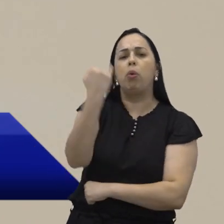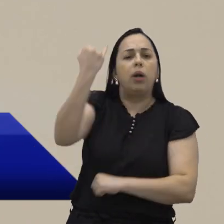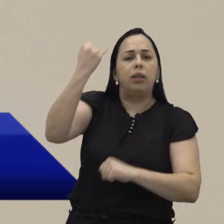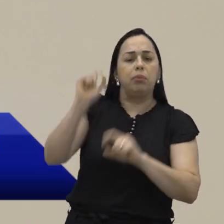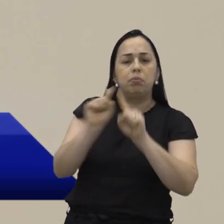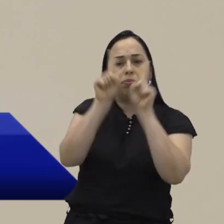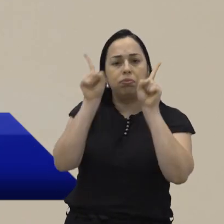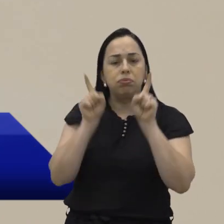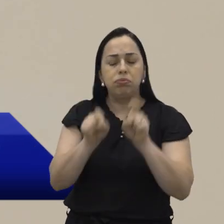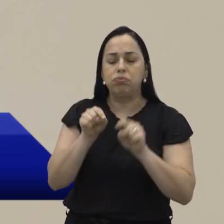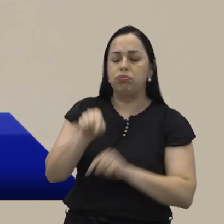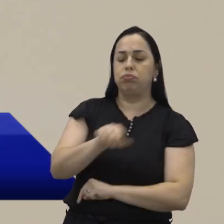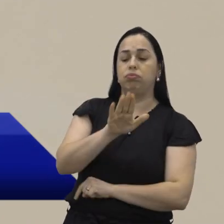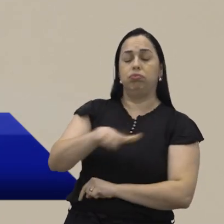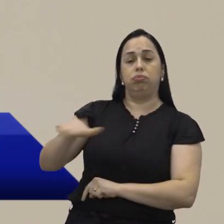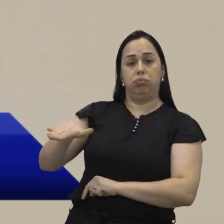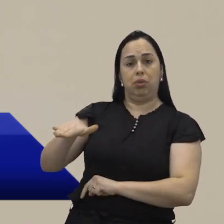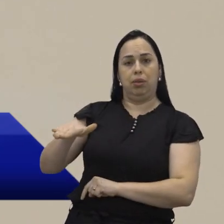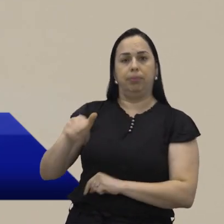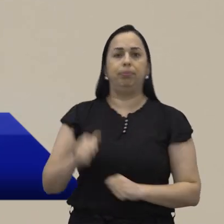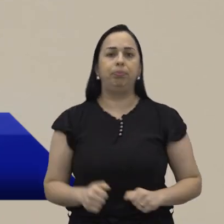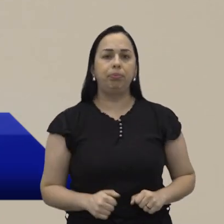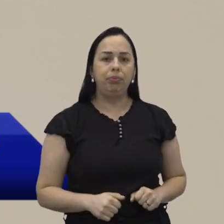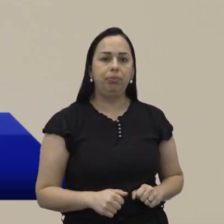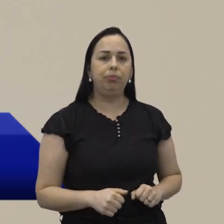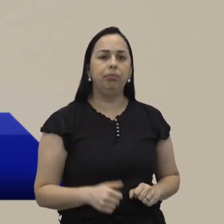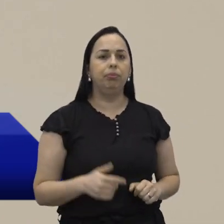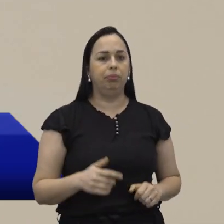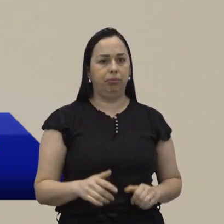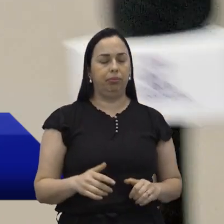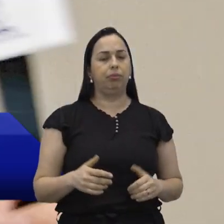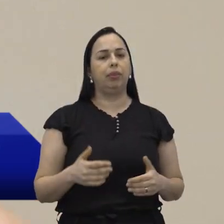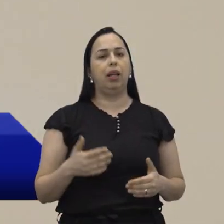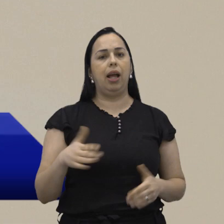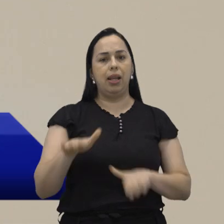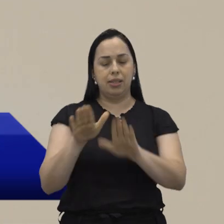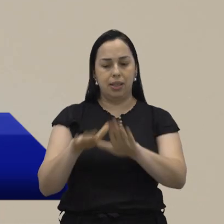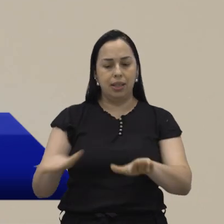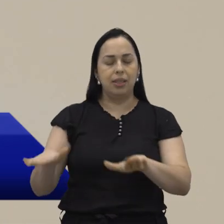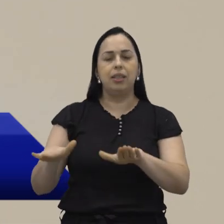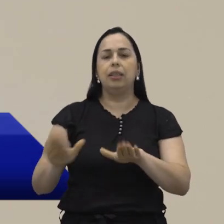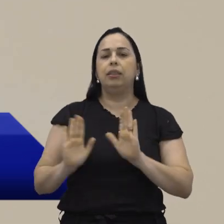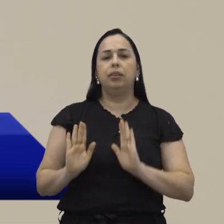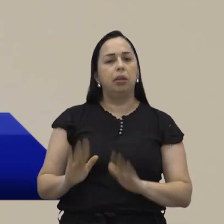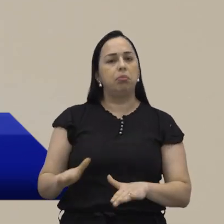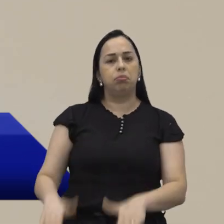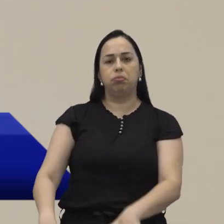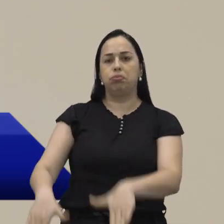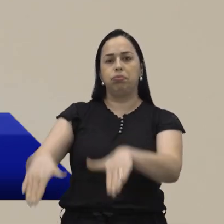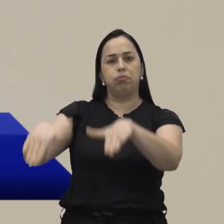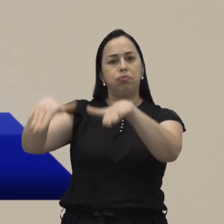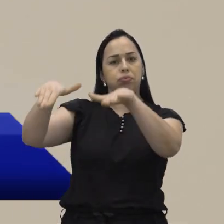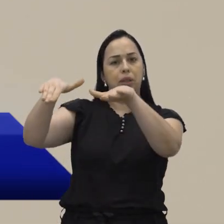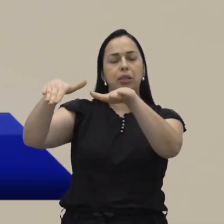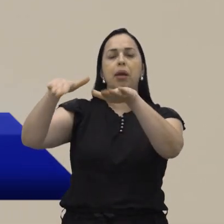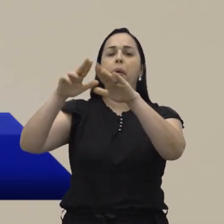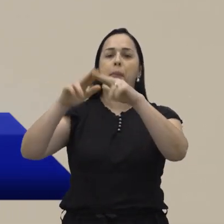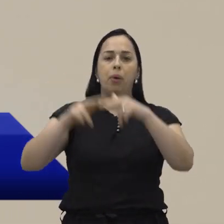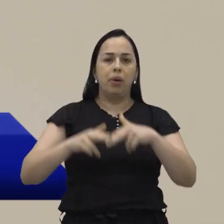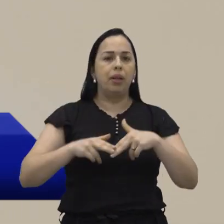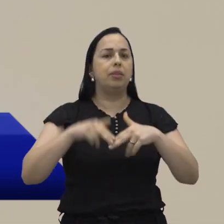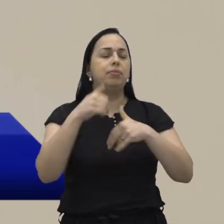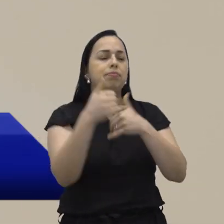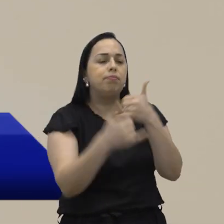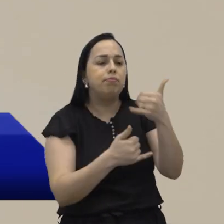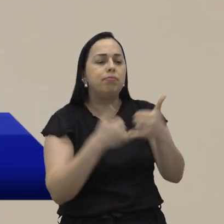físicas para o desenvolvimento das crianças, o desenvolvimento físico? Desde muito cedo, as crianças vão tendo desenvolvimento